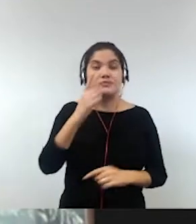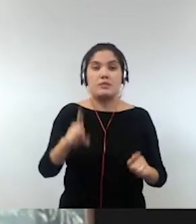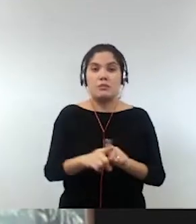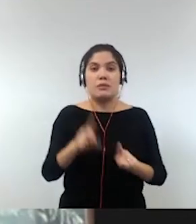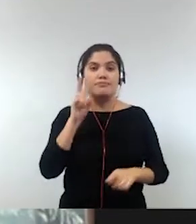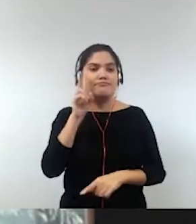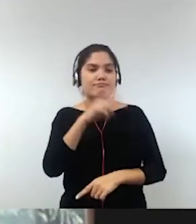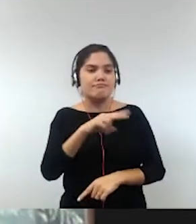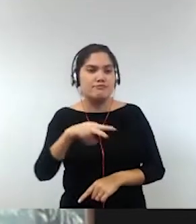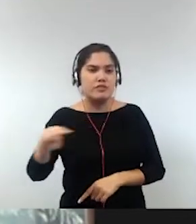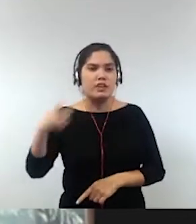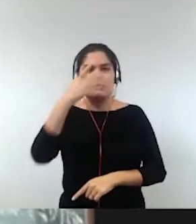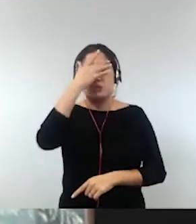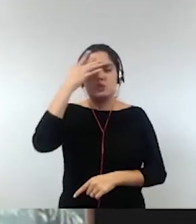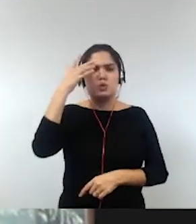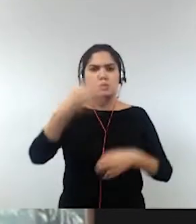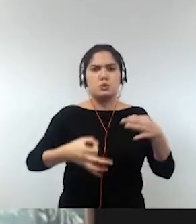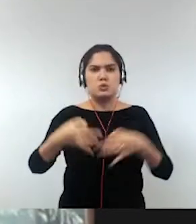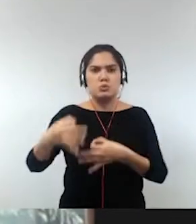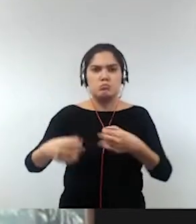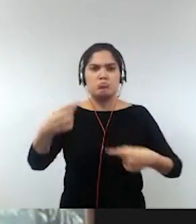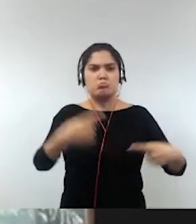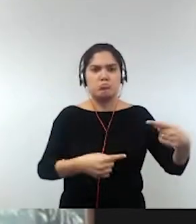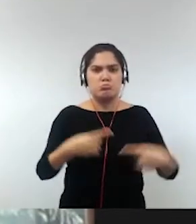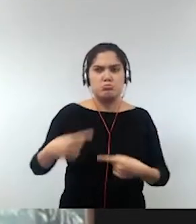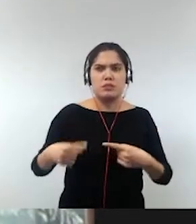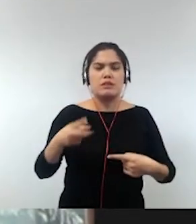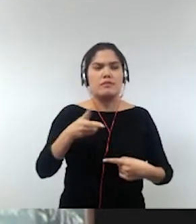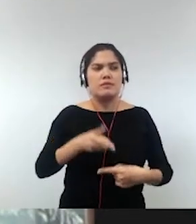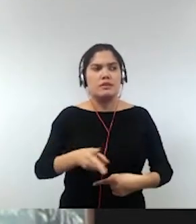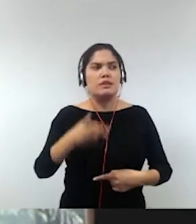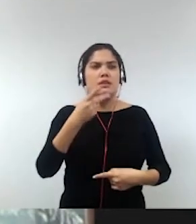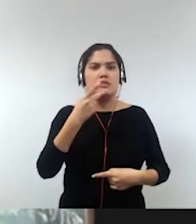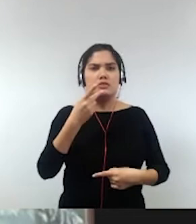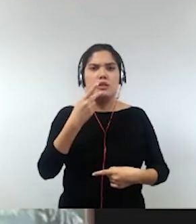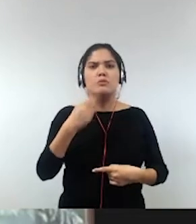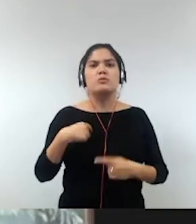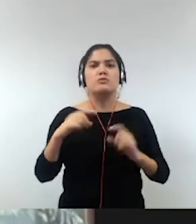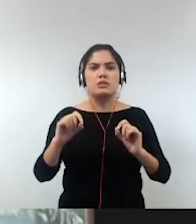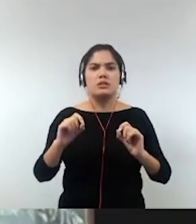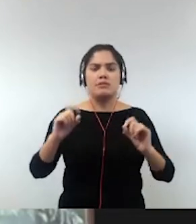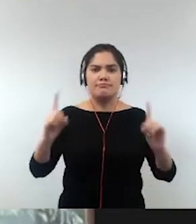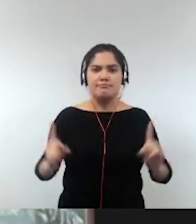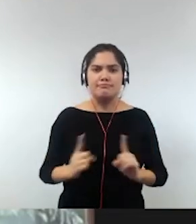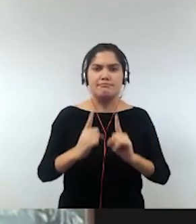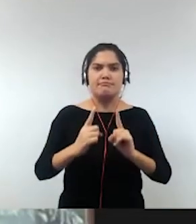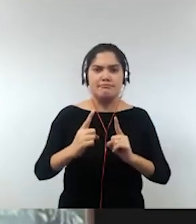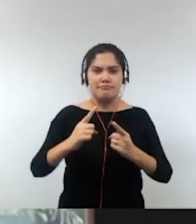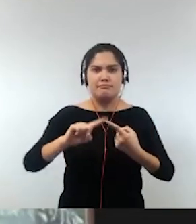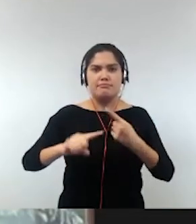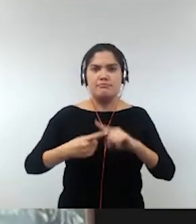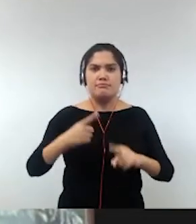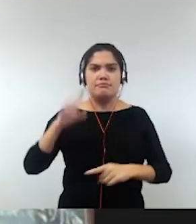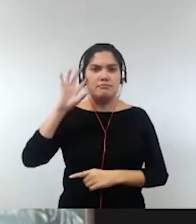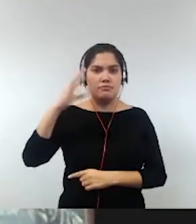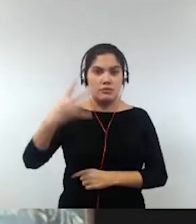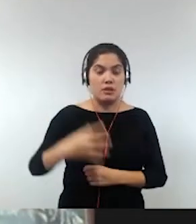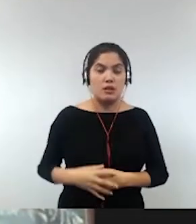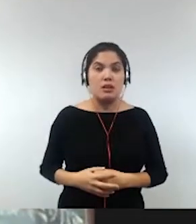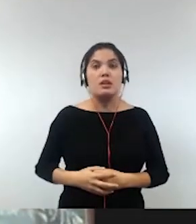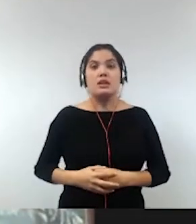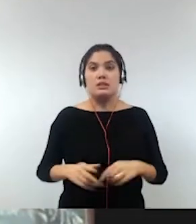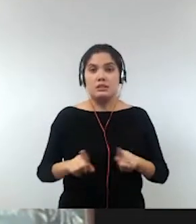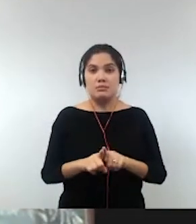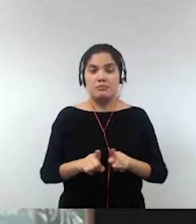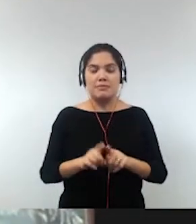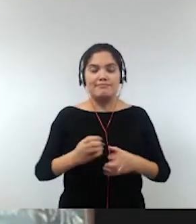e ver as pessoas discutindo e falando cada vez mais sobre autocomposição é uma coisa que aquece meu coração.